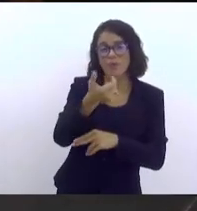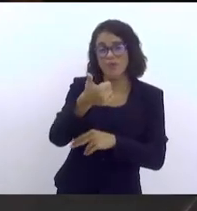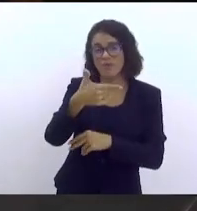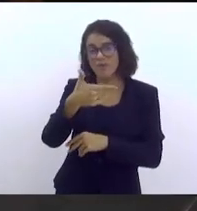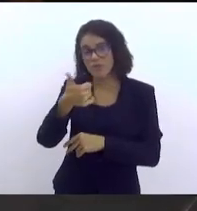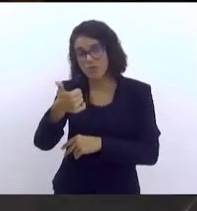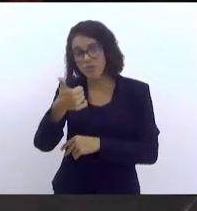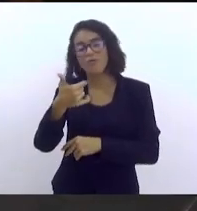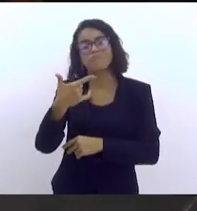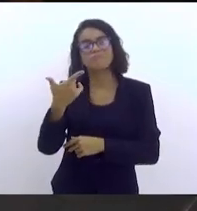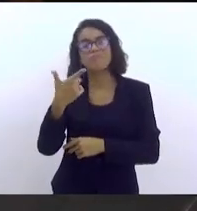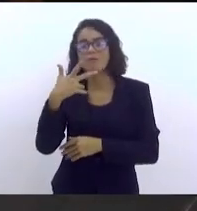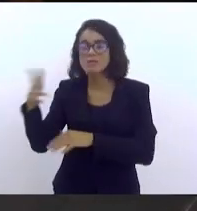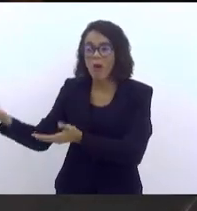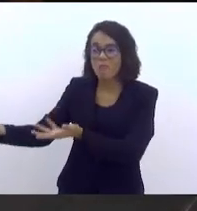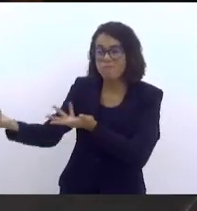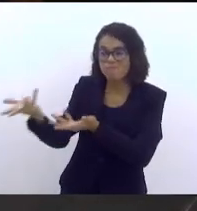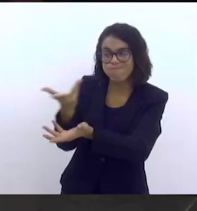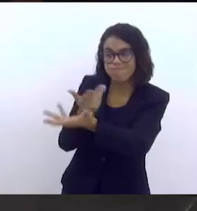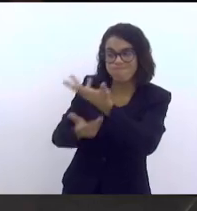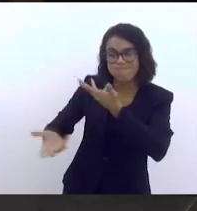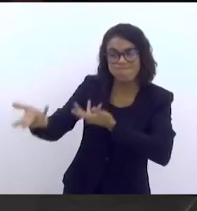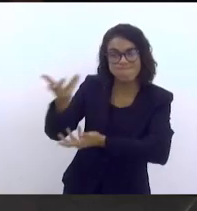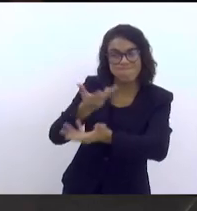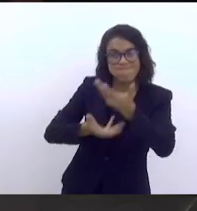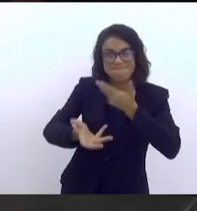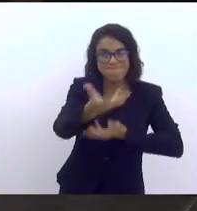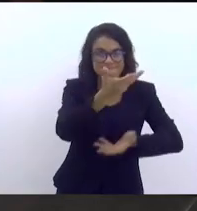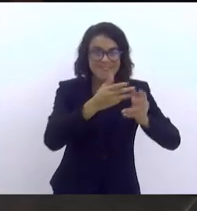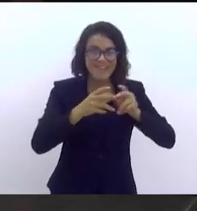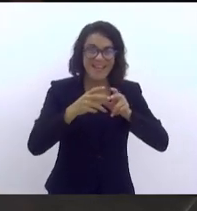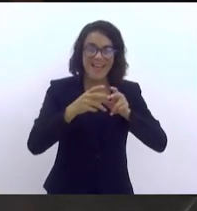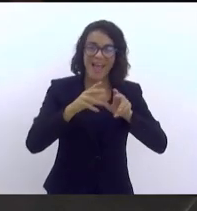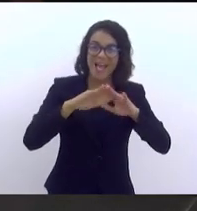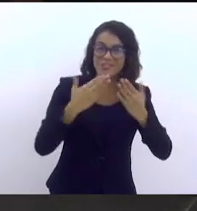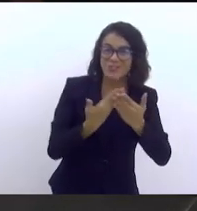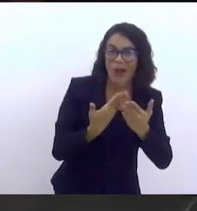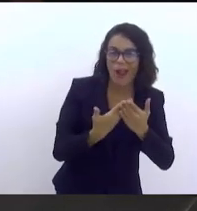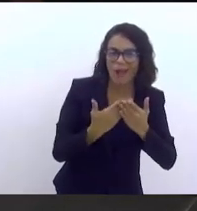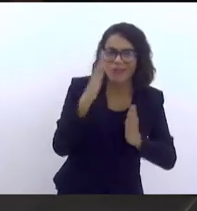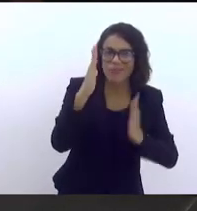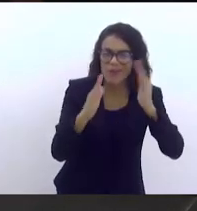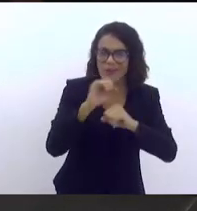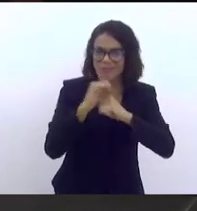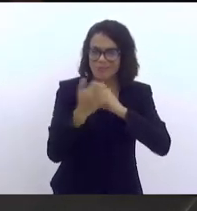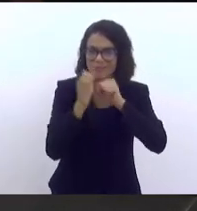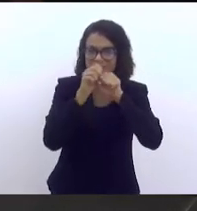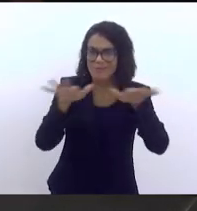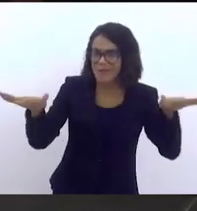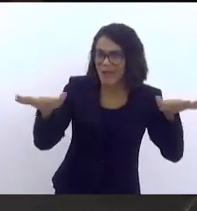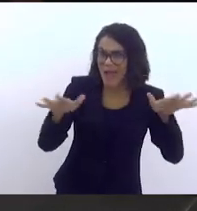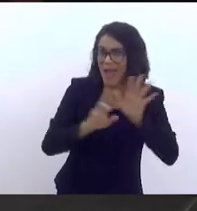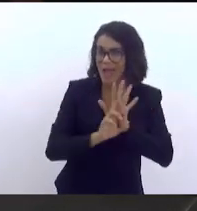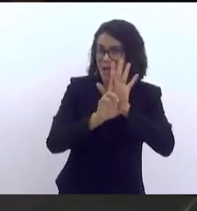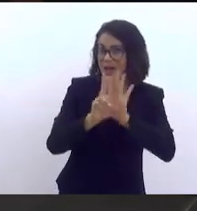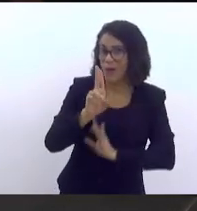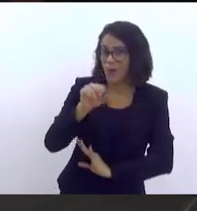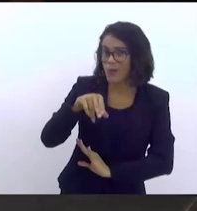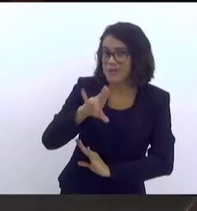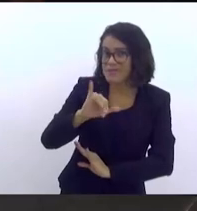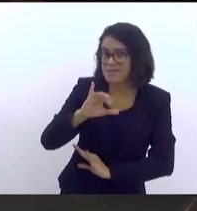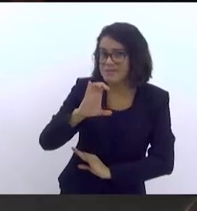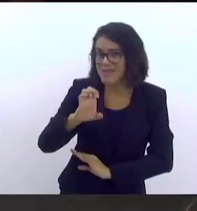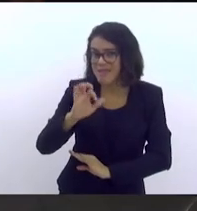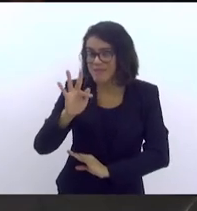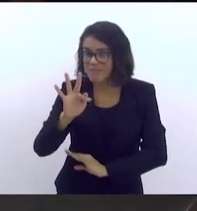convocar o retorno nas escolas retorna às aulas presenciais e nem a pandemia é uma representante do Unicef lança